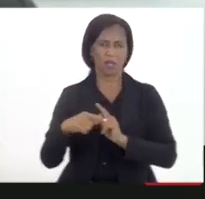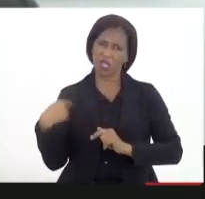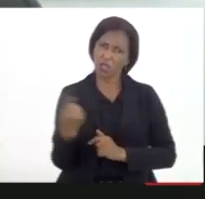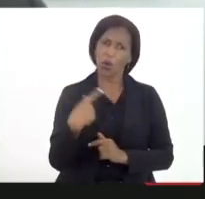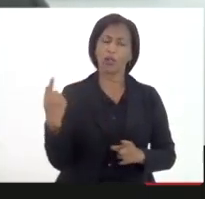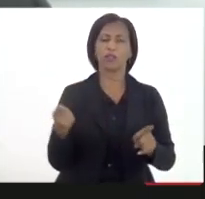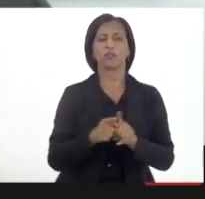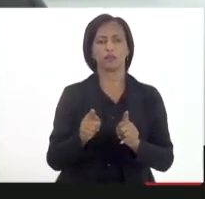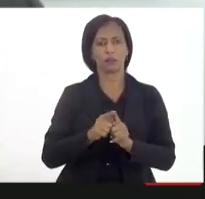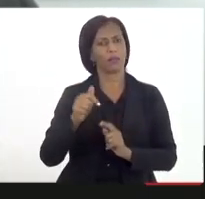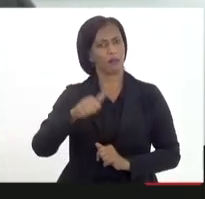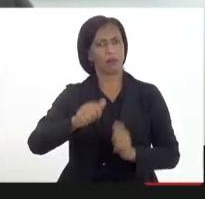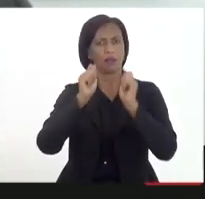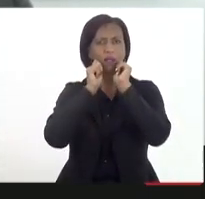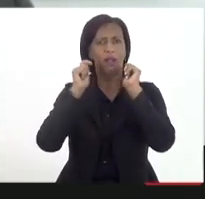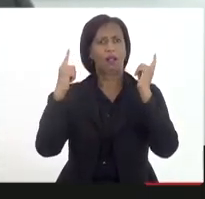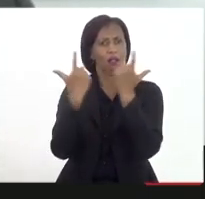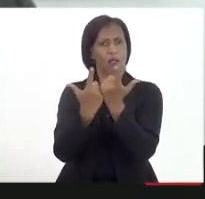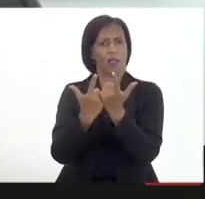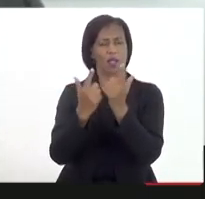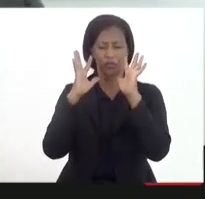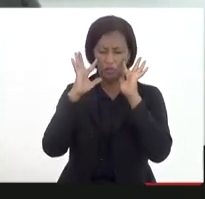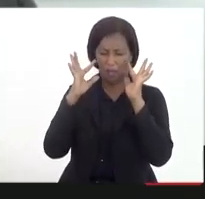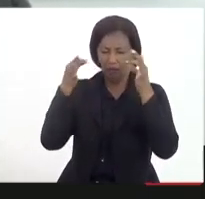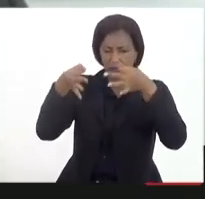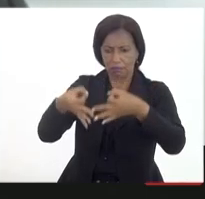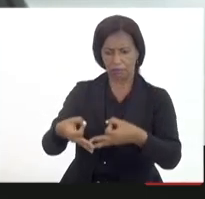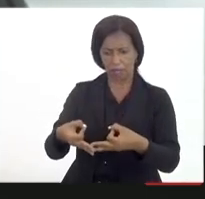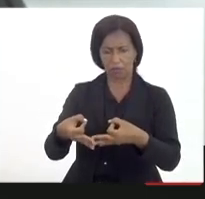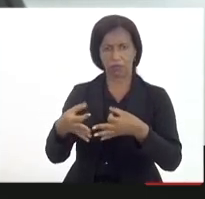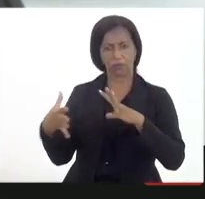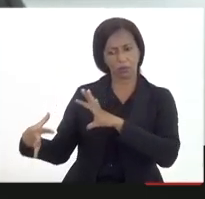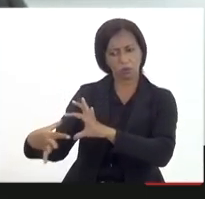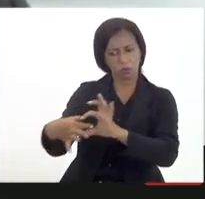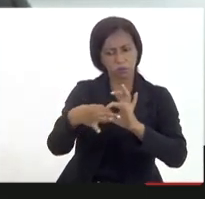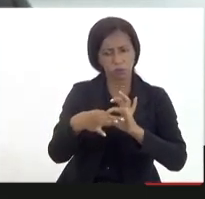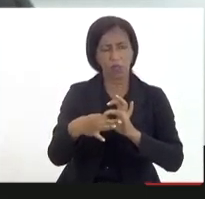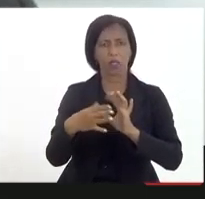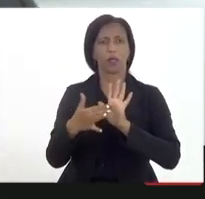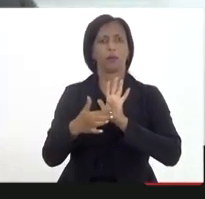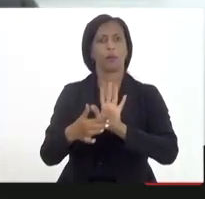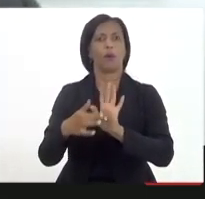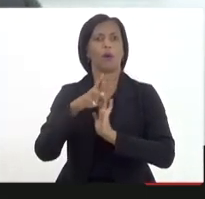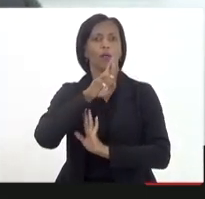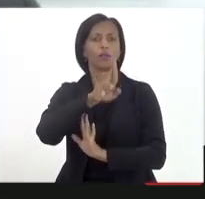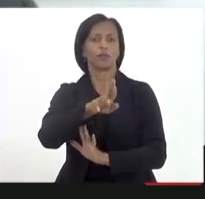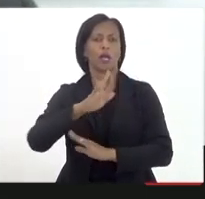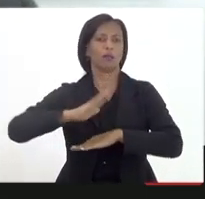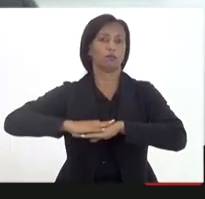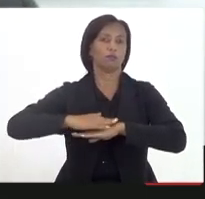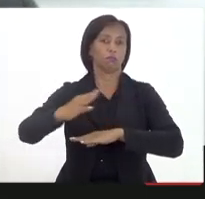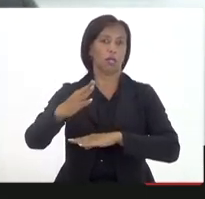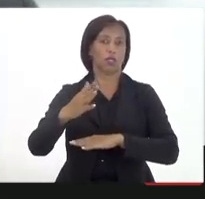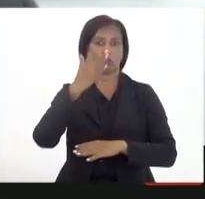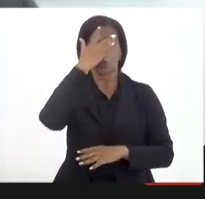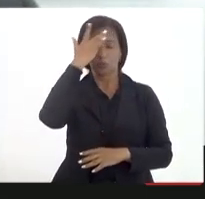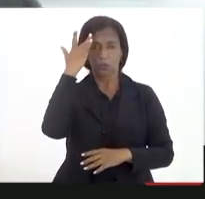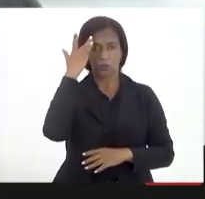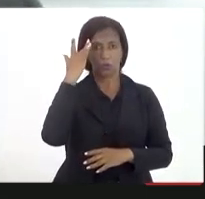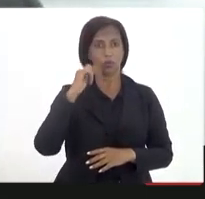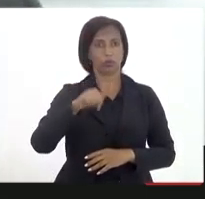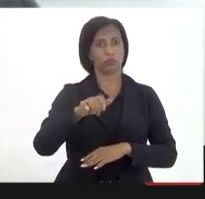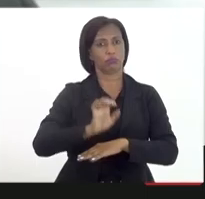também atentos essa questão tentando integrar as forças e dar um resultado mais efetivo para o cidadão Fluminense